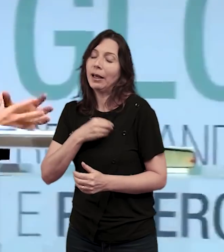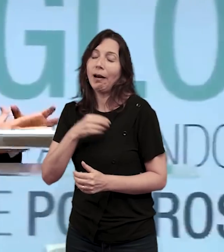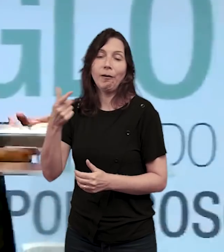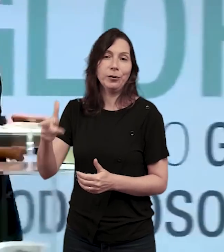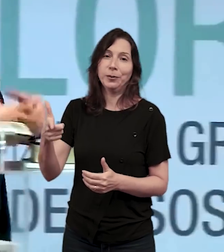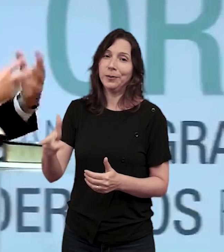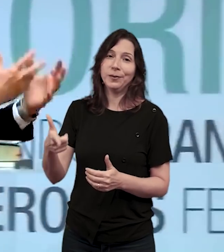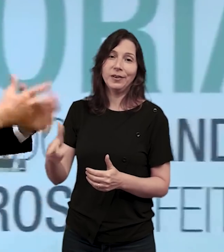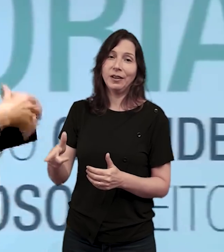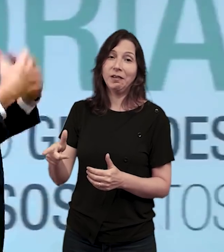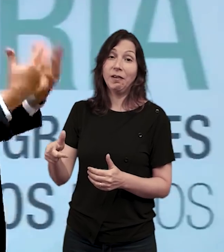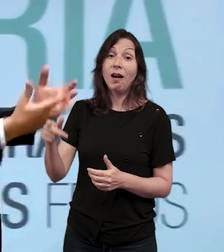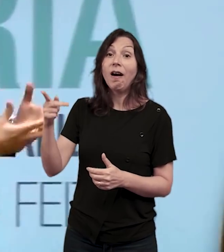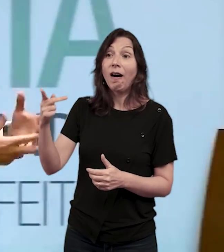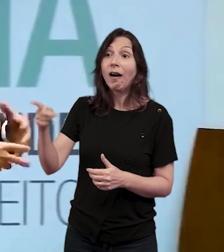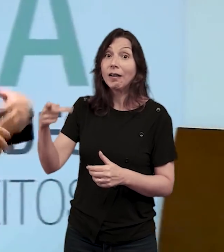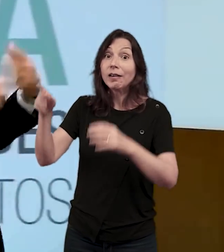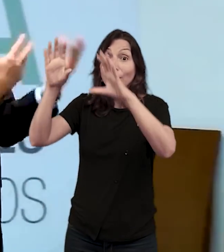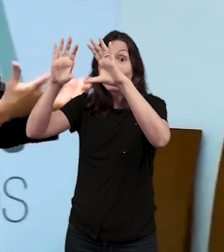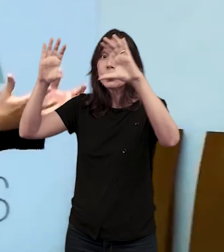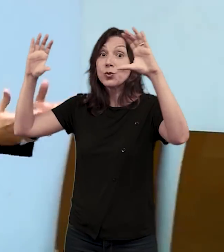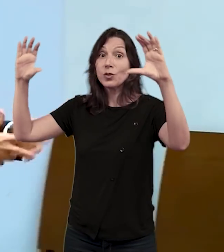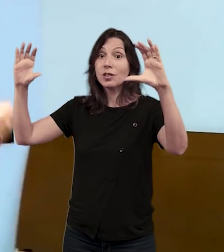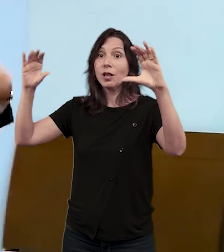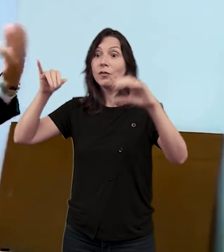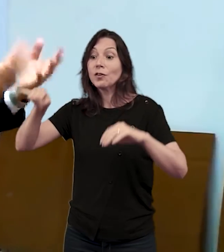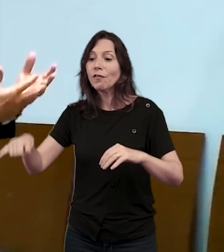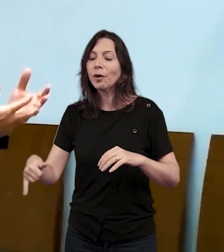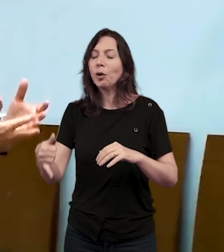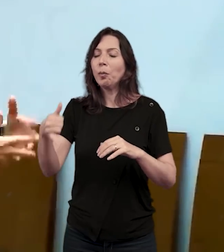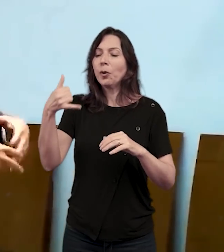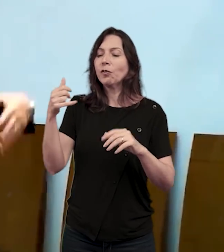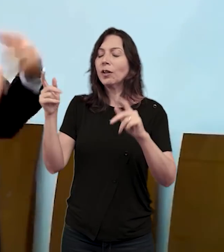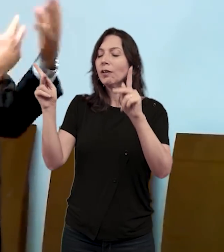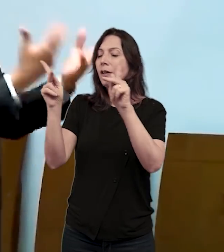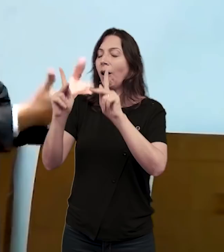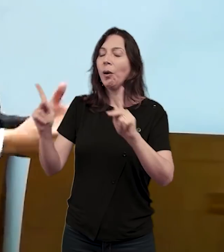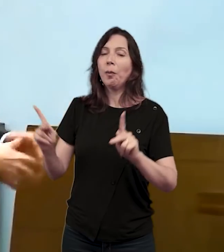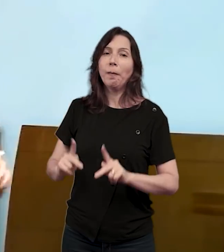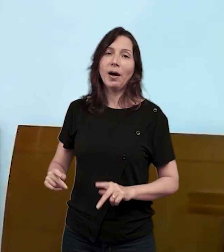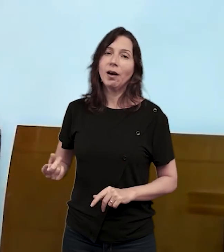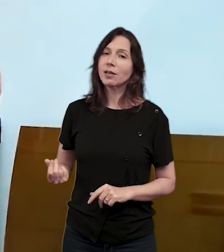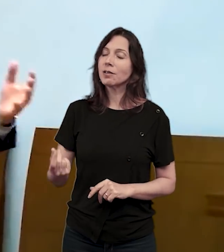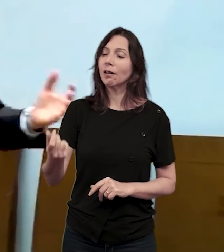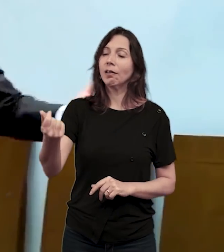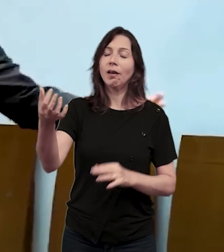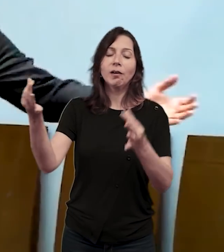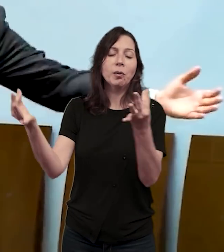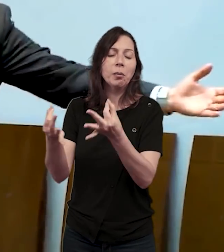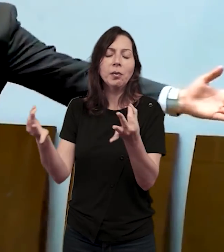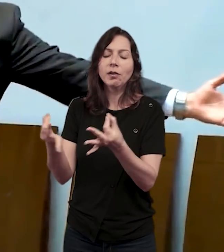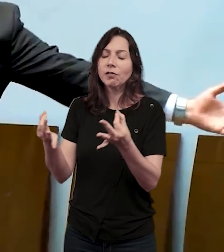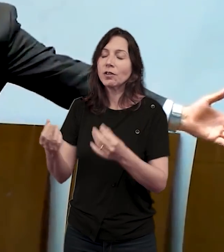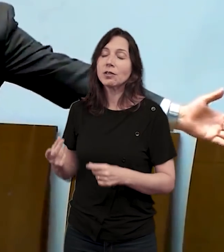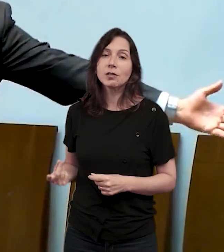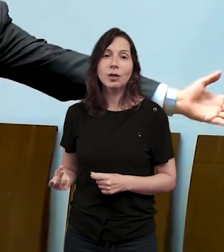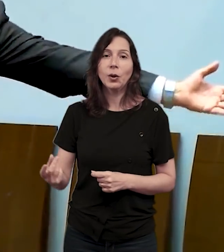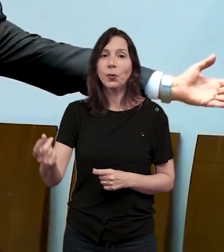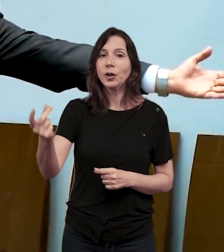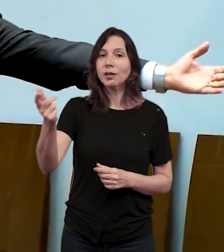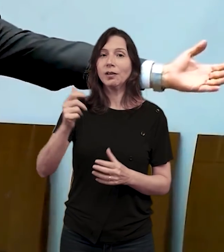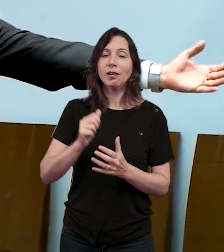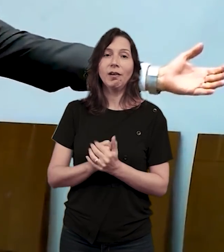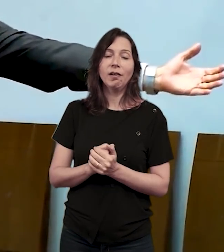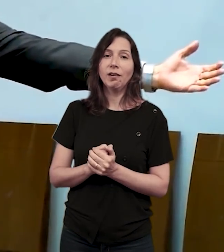aqui você vai desfrutar de um gozo eterno, de uma alegria eterna, de uma paz eterna, de uma perfeição eterna. Aqui você vai desfrutar de